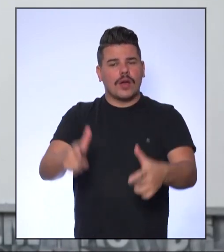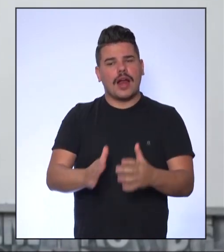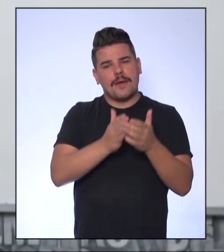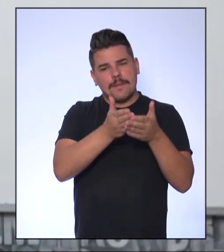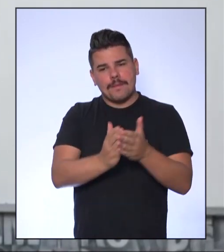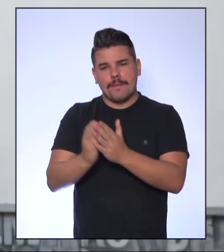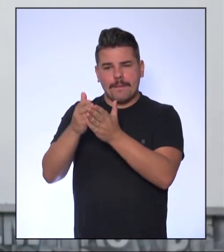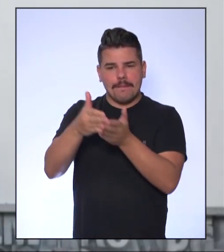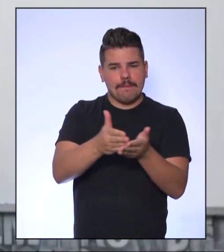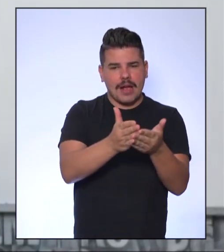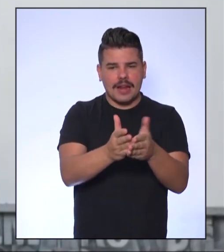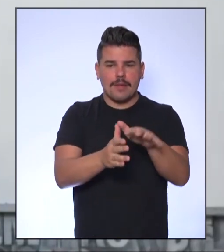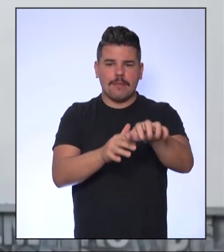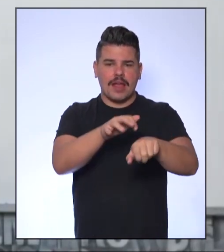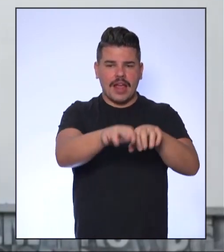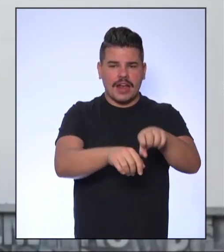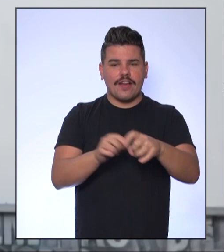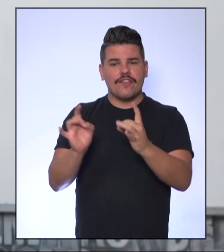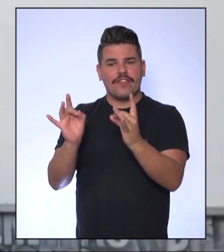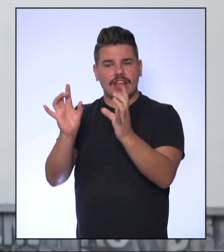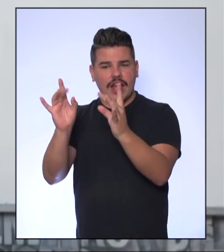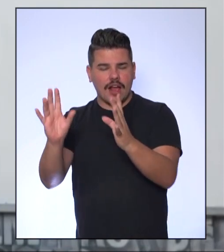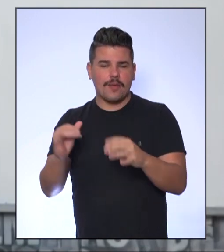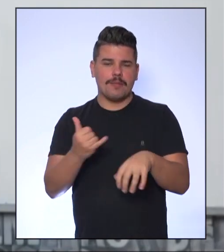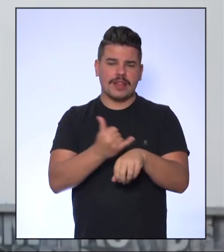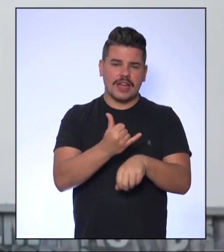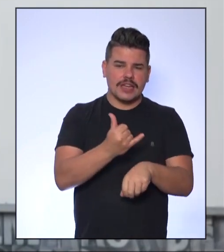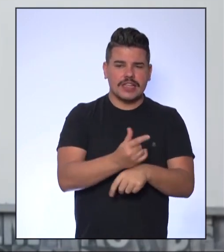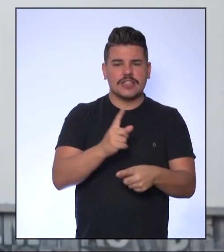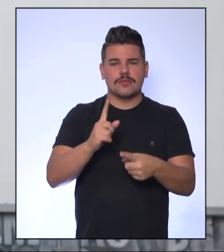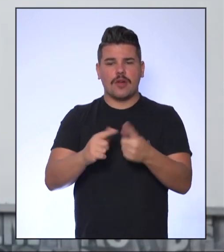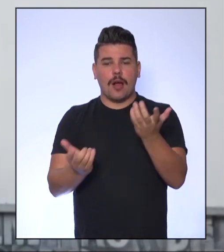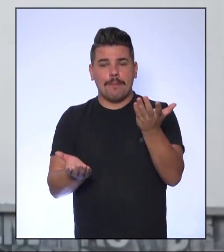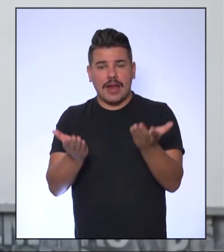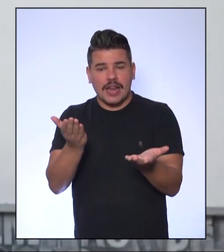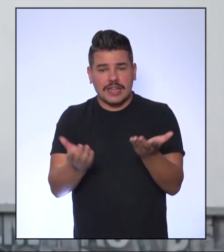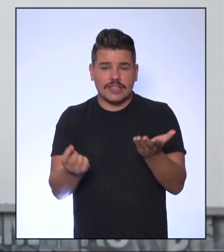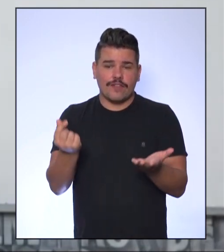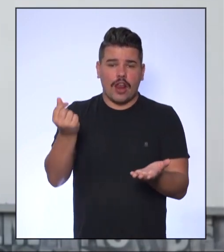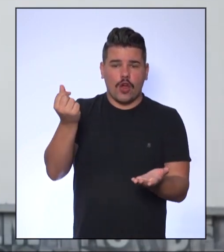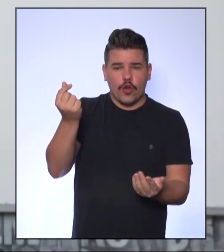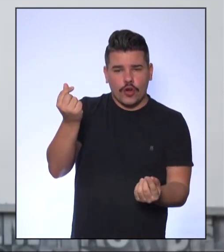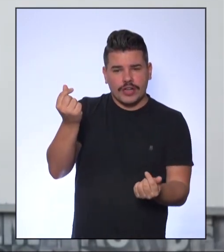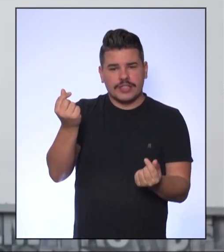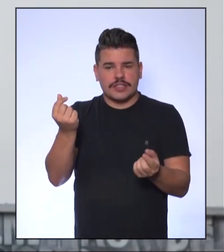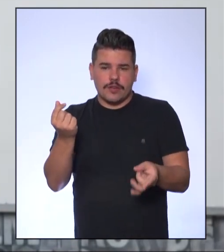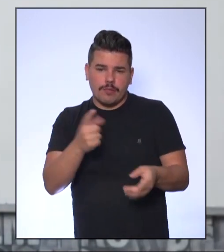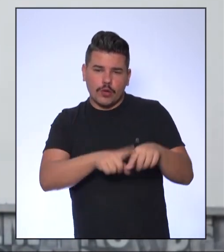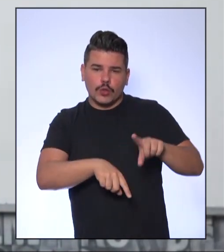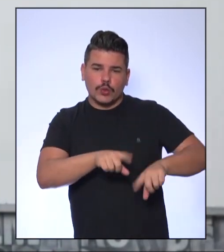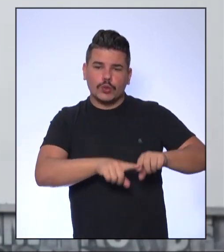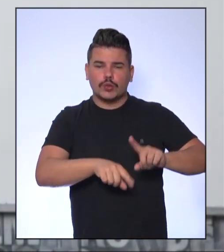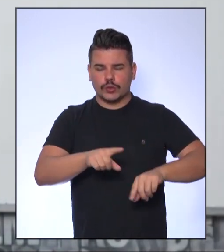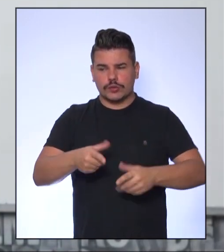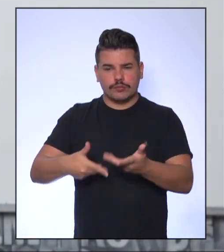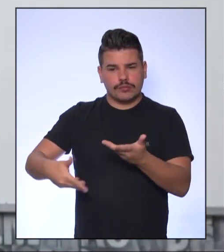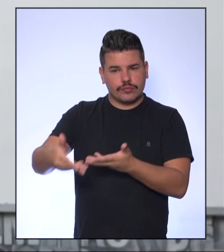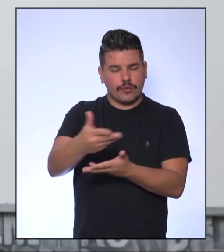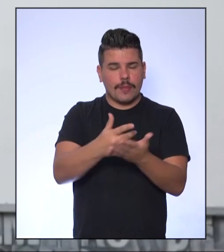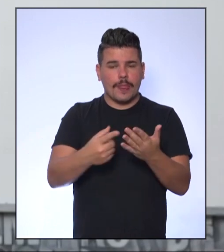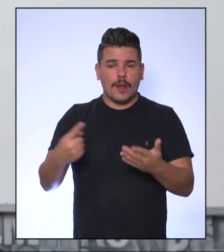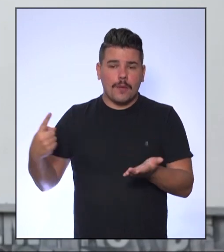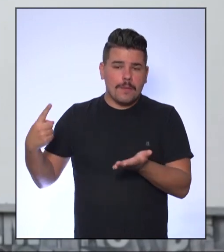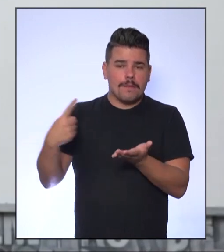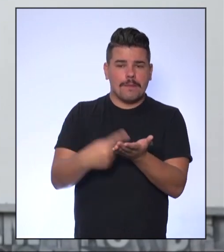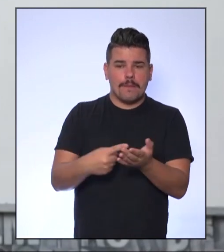eu tenho no mercantilismo o metalismo, o bulionismo, a balança comercial favorável, o pacto colonial, o